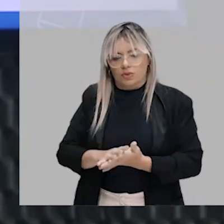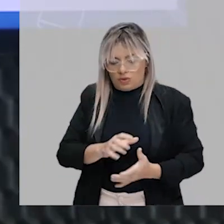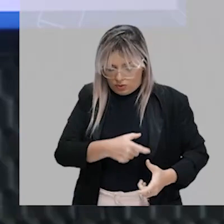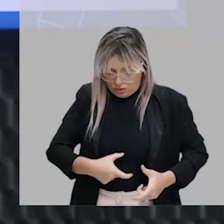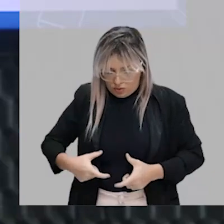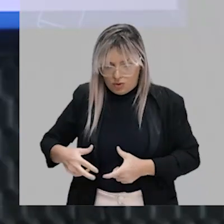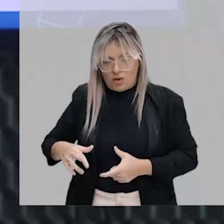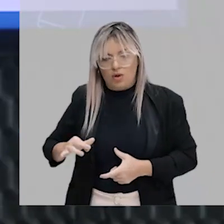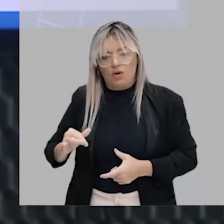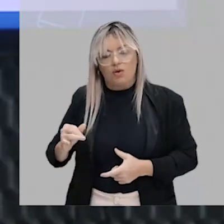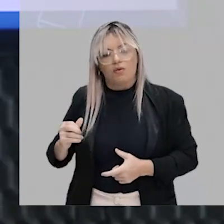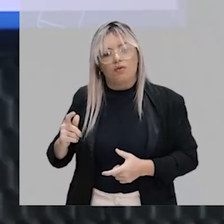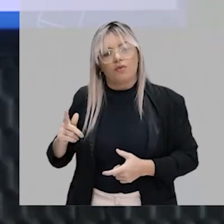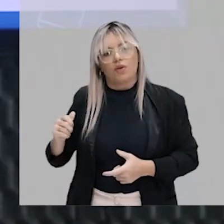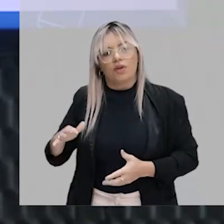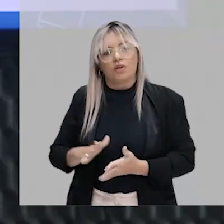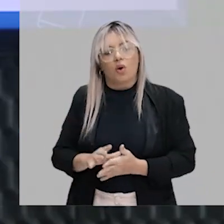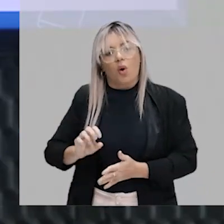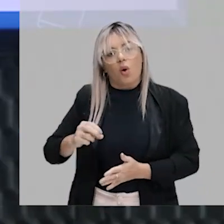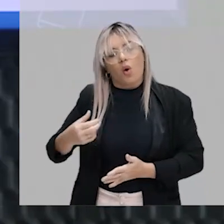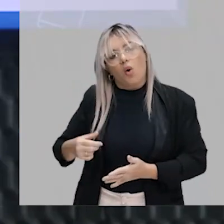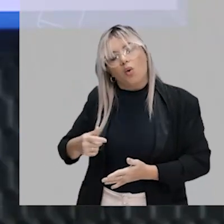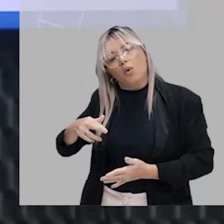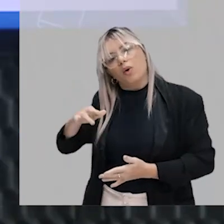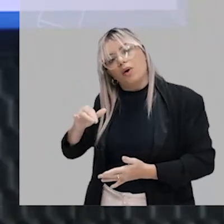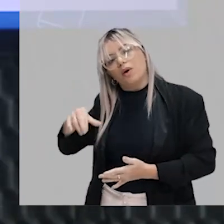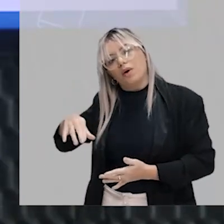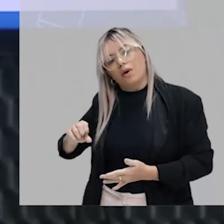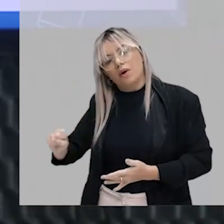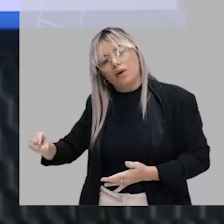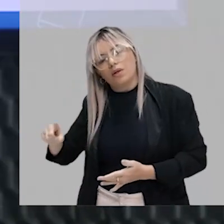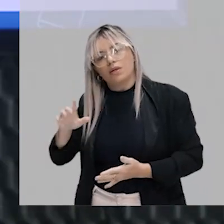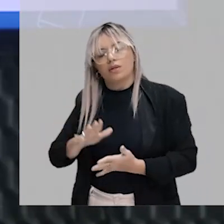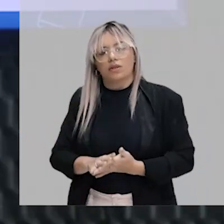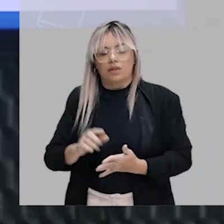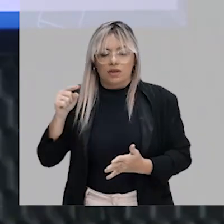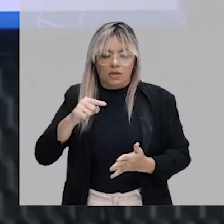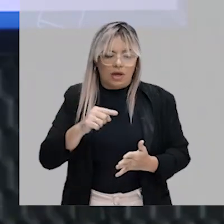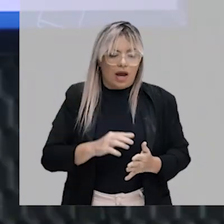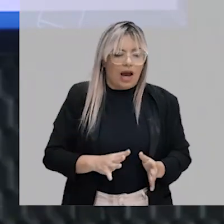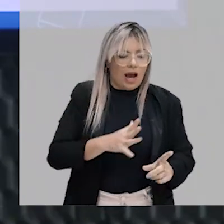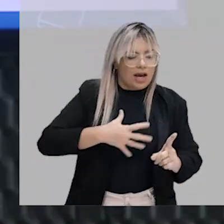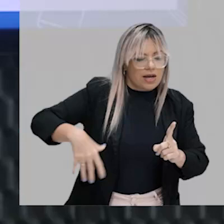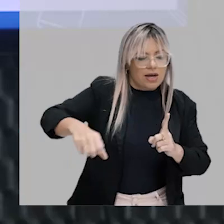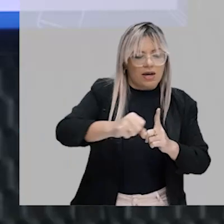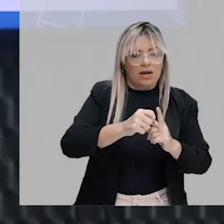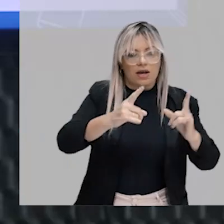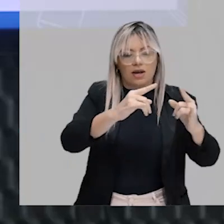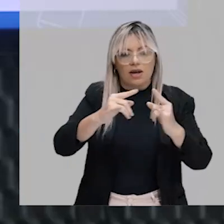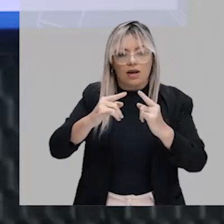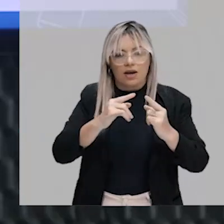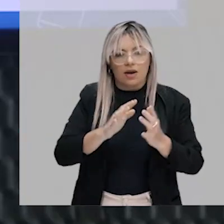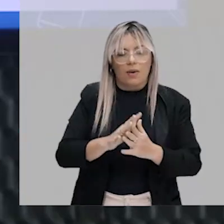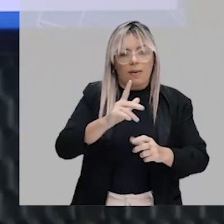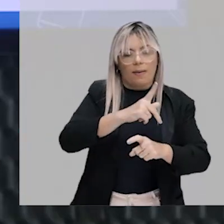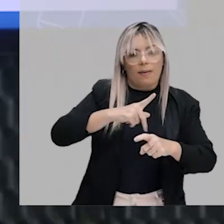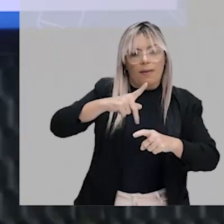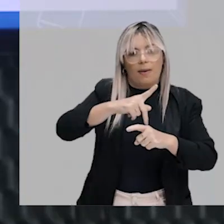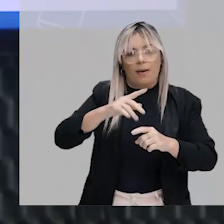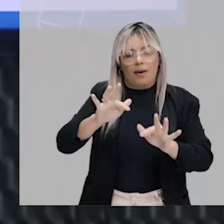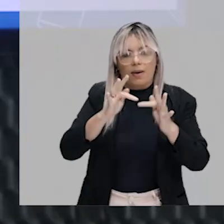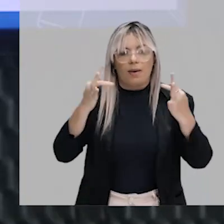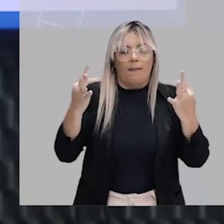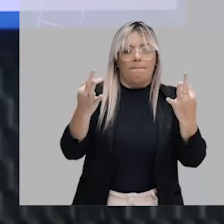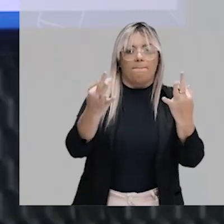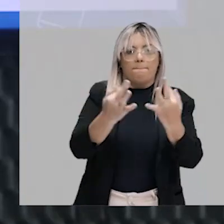fígado, do pâncreas, do rim, a sociedade tem as instituições, o Estado, a família, a escola,